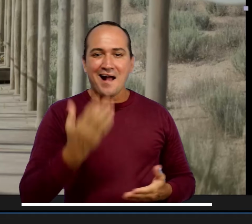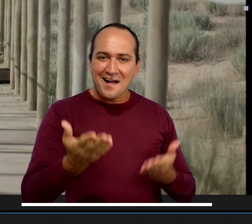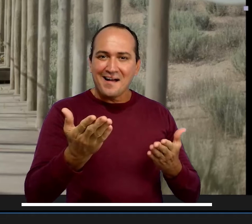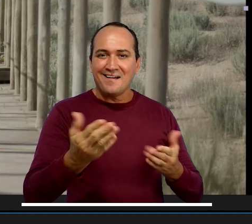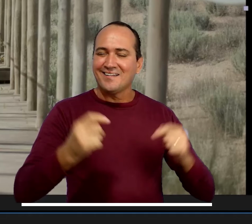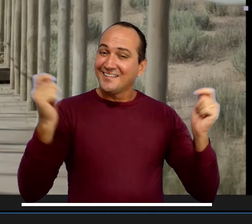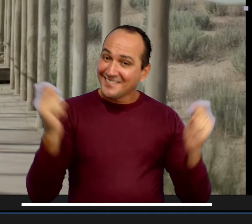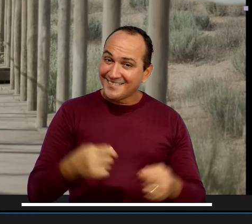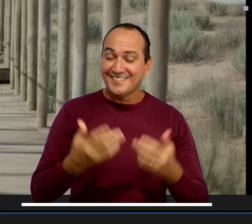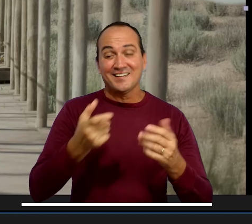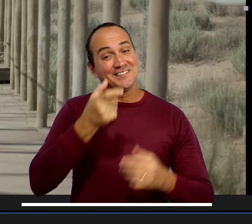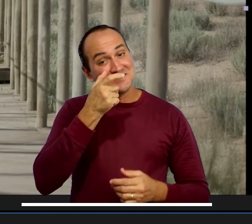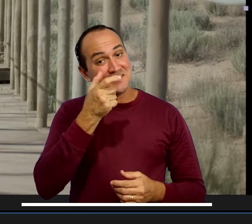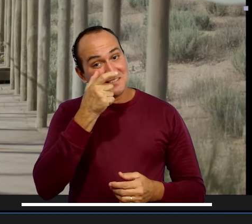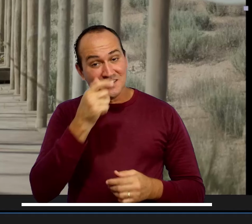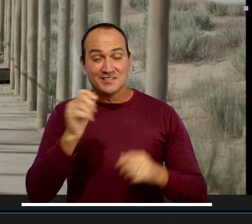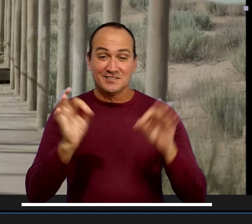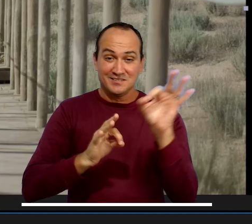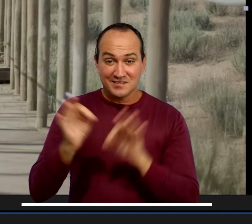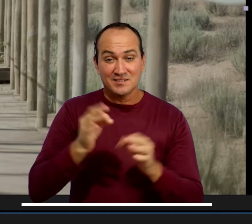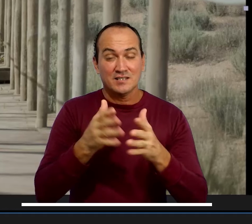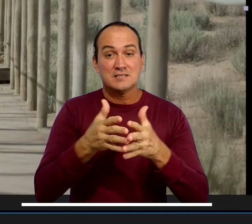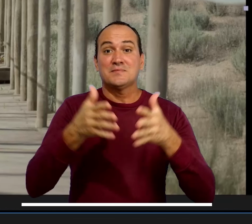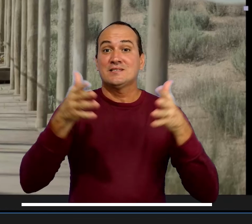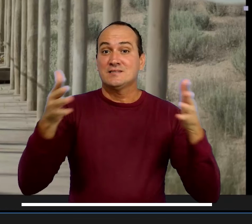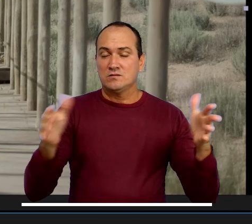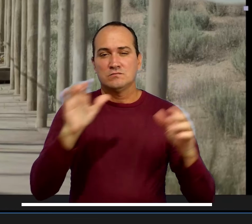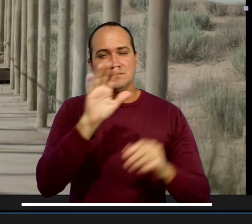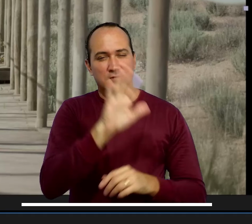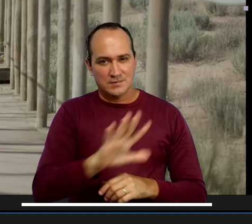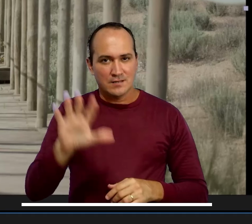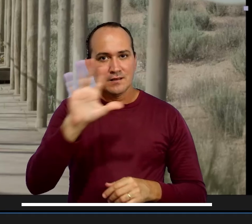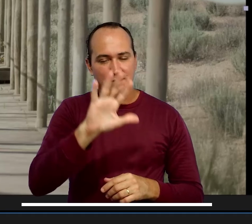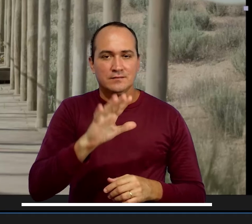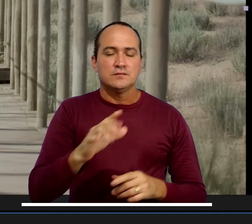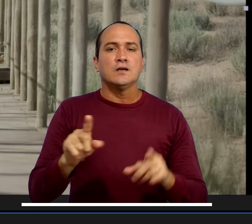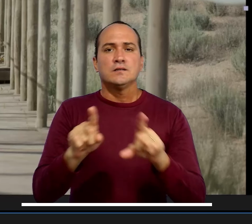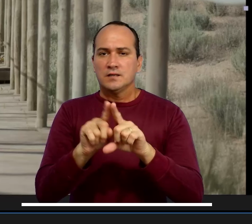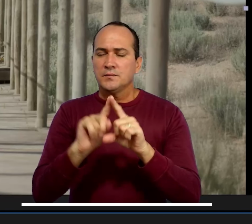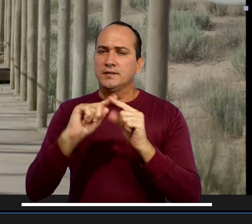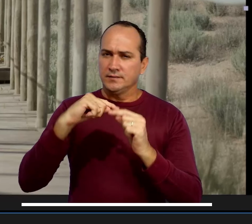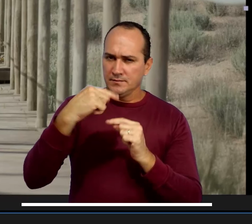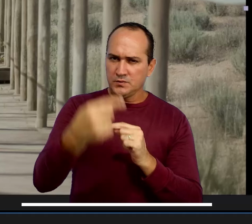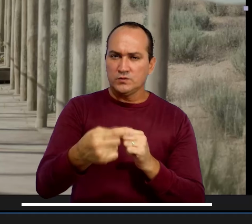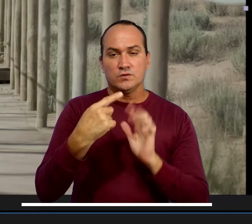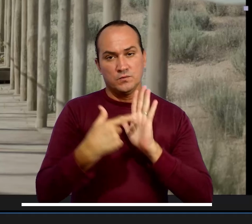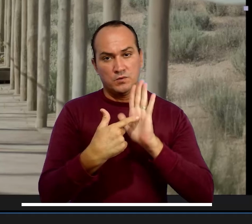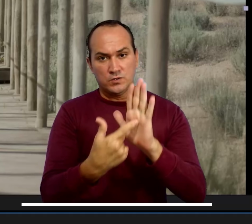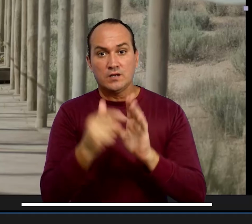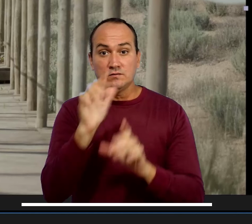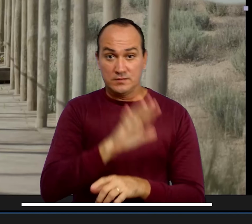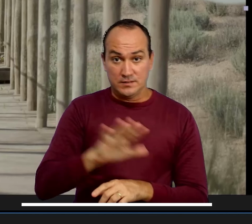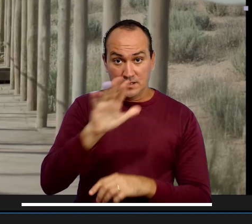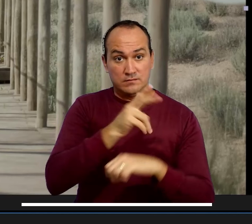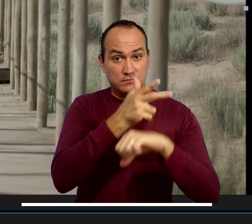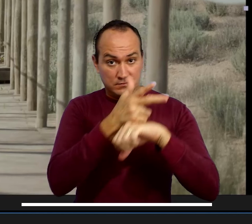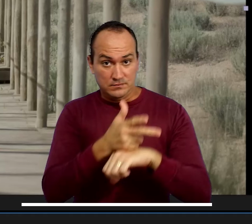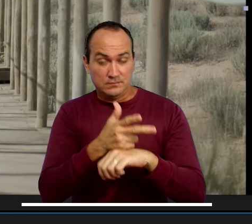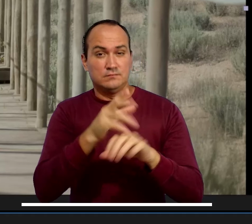já é uma possibilidade bem interessante de você fazer expansão de cenário. Inclusive, depois eu vou mostrar para vocês que o próprio cenário onde eu